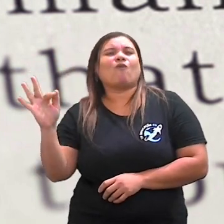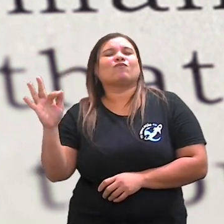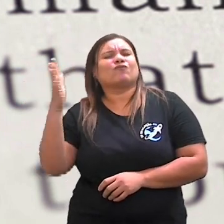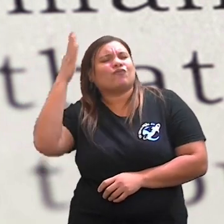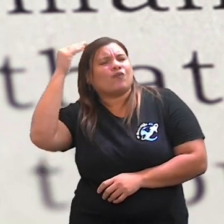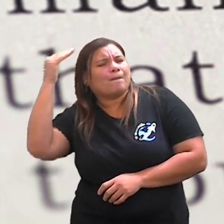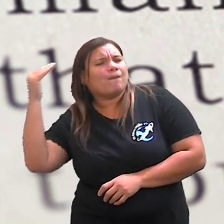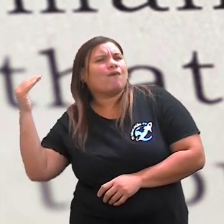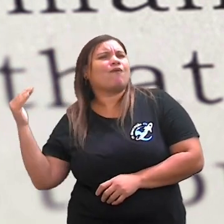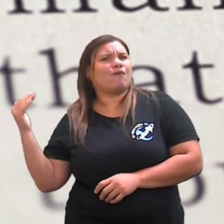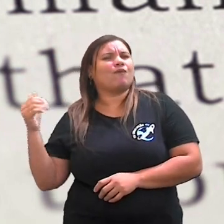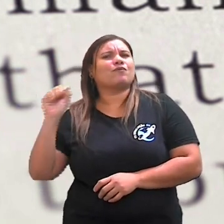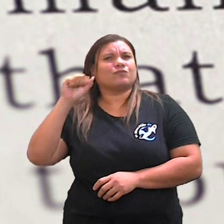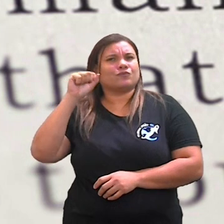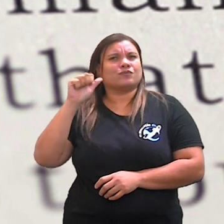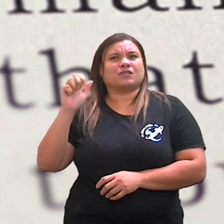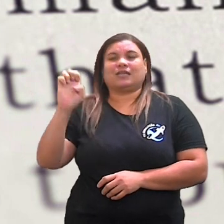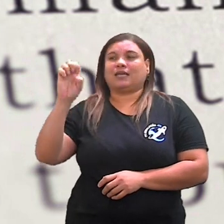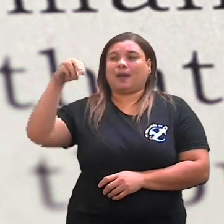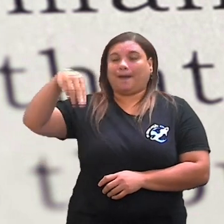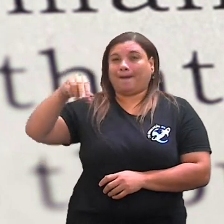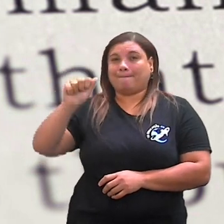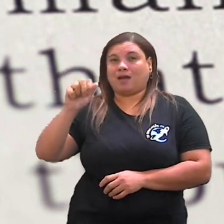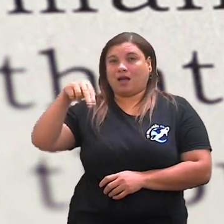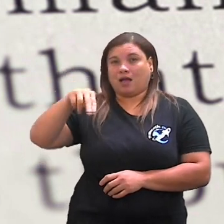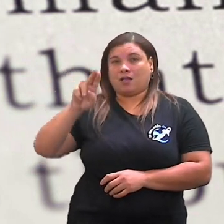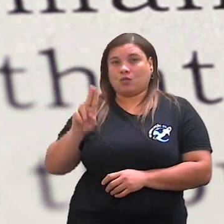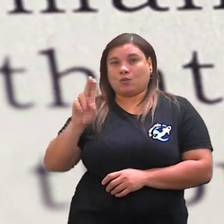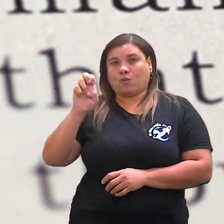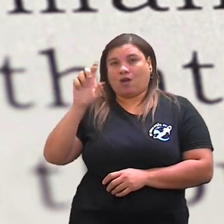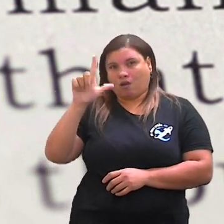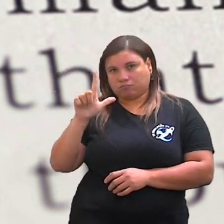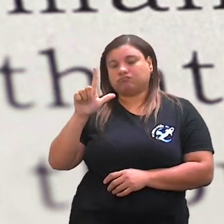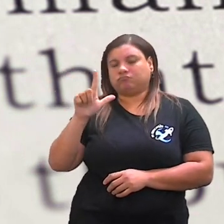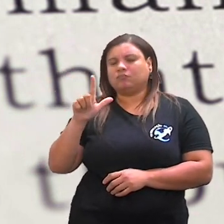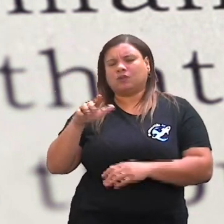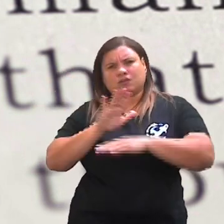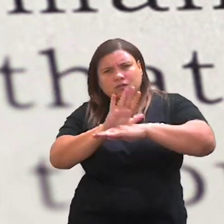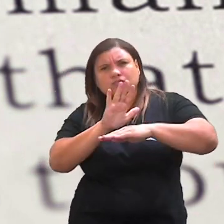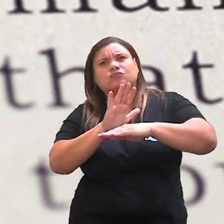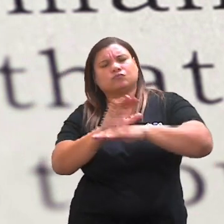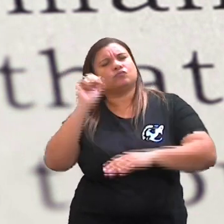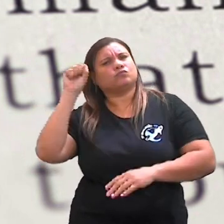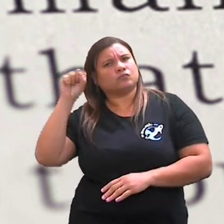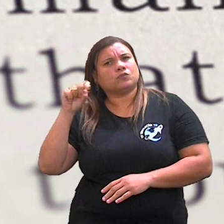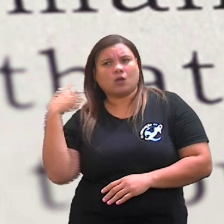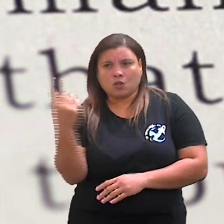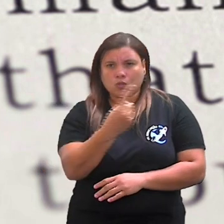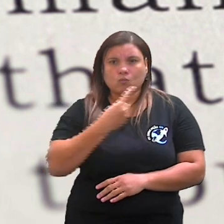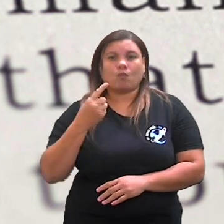nos ofereceu alguns caminhos para alcançarmos respostas razoáveis. E essa